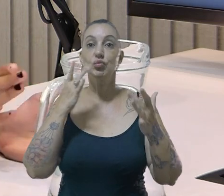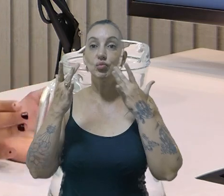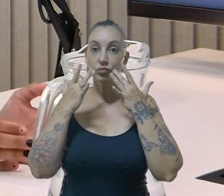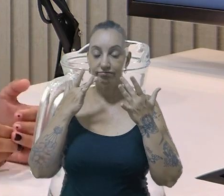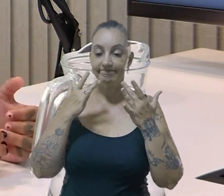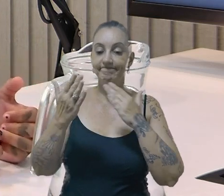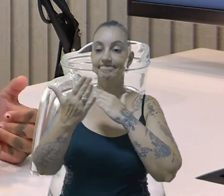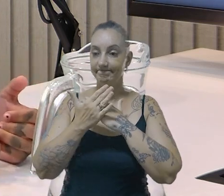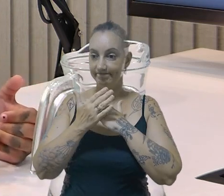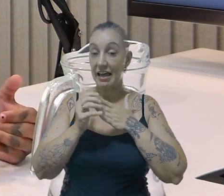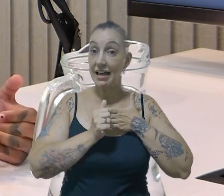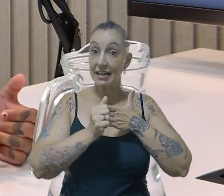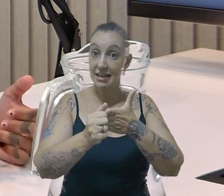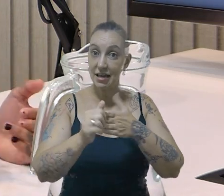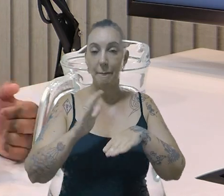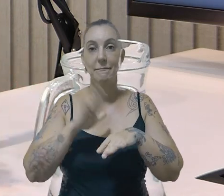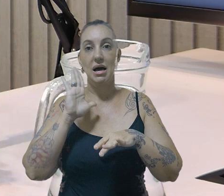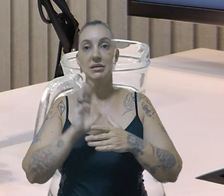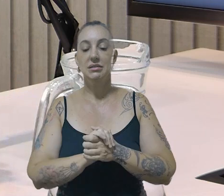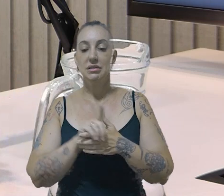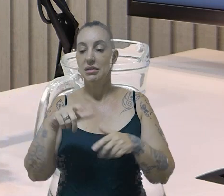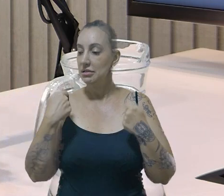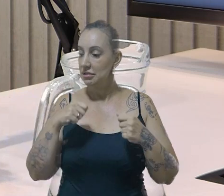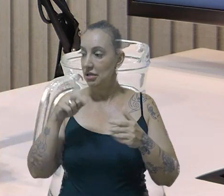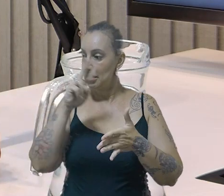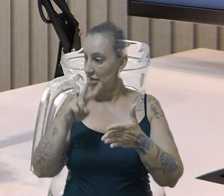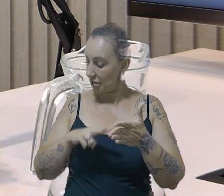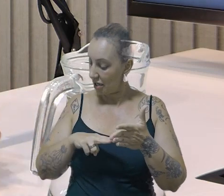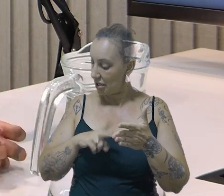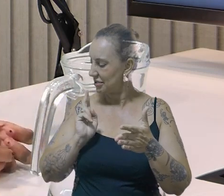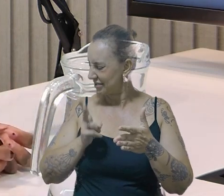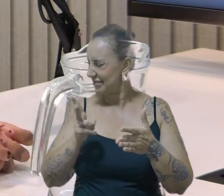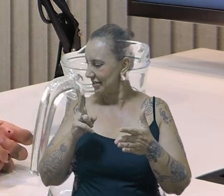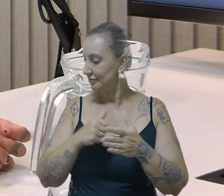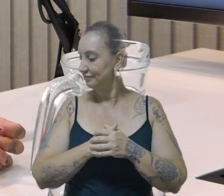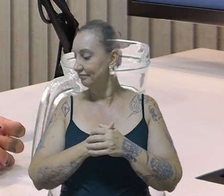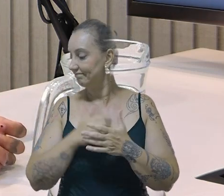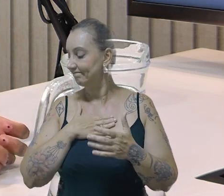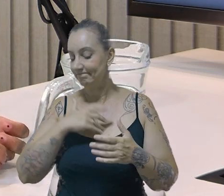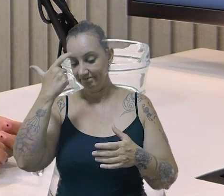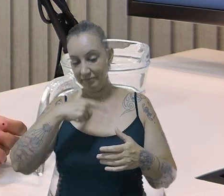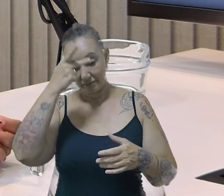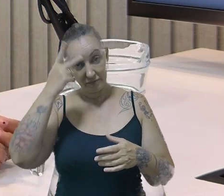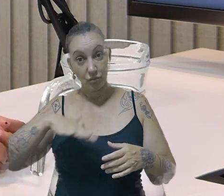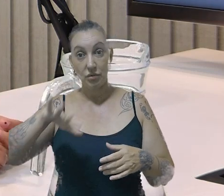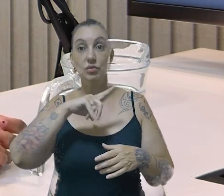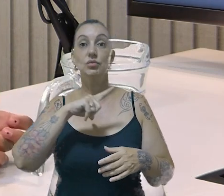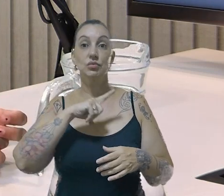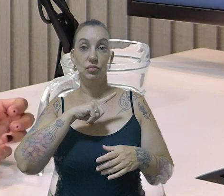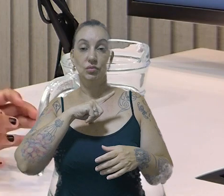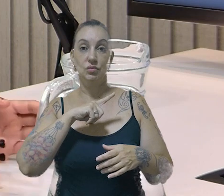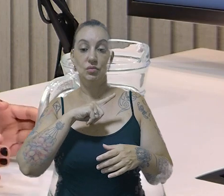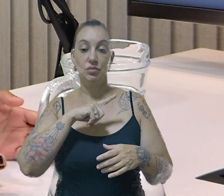é quem guia mais você precisa sempre ler sempre eu sou uma pessoa que eu tenho